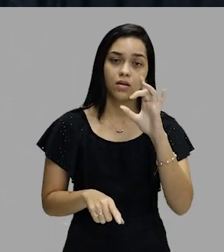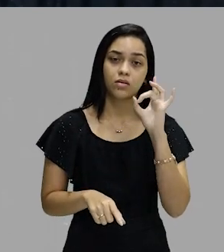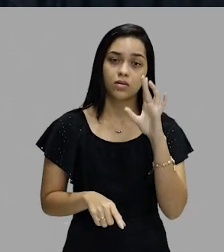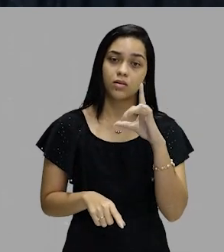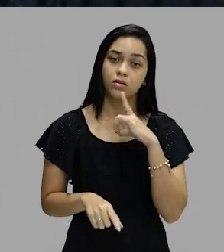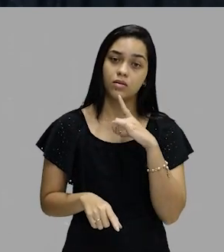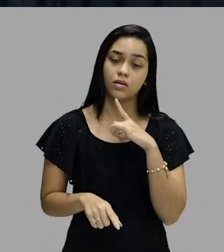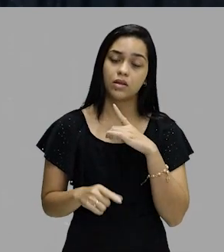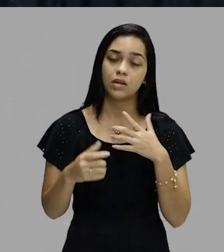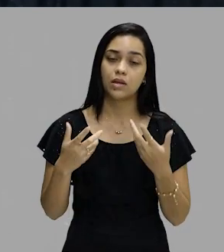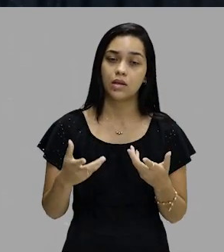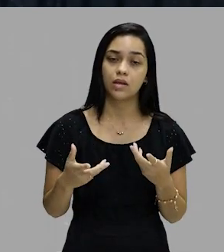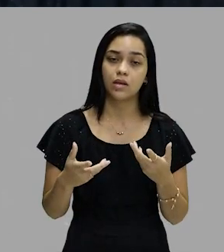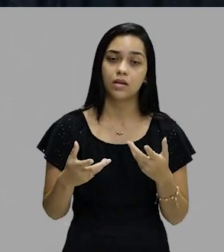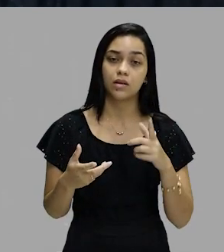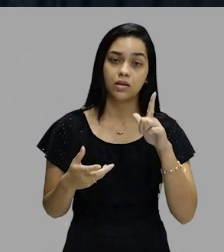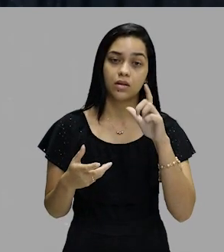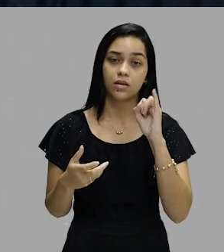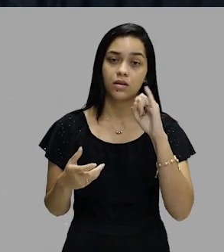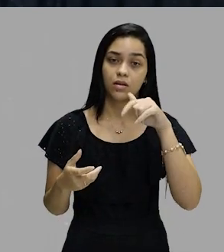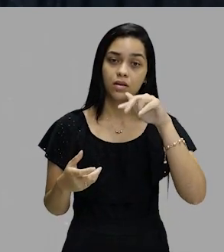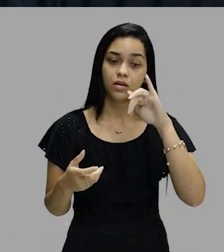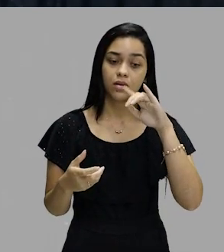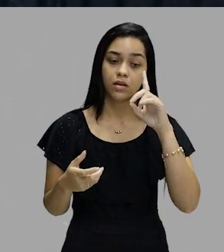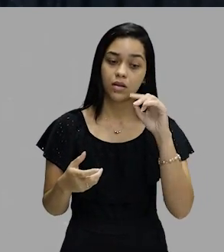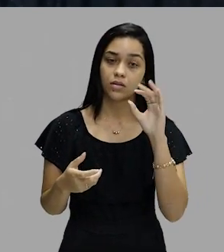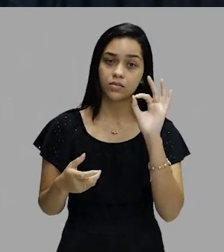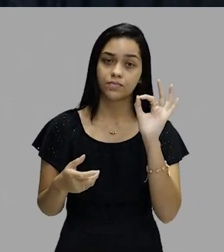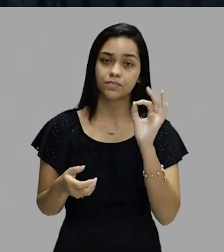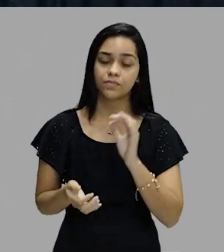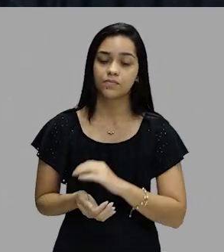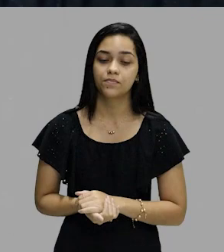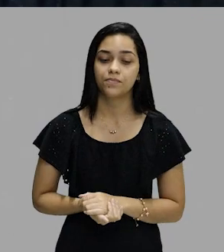no estado de líquido. Ok?